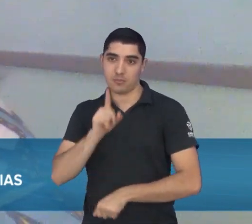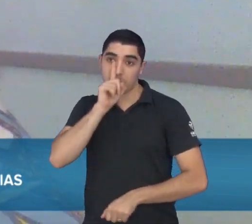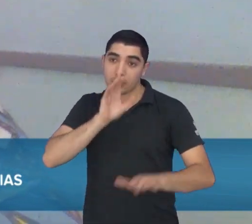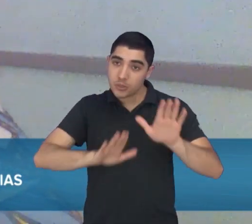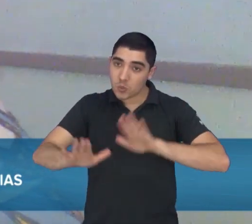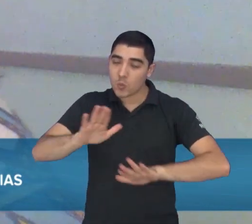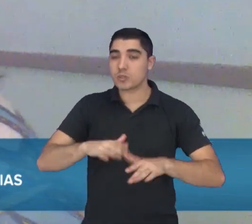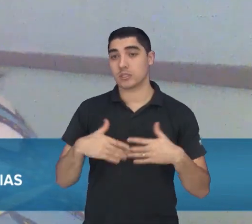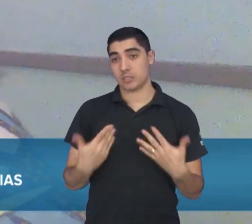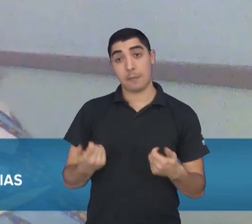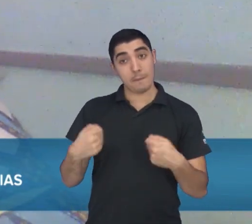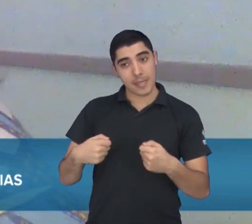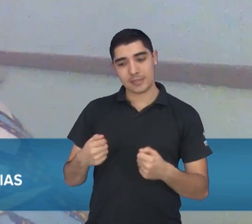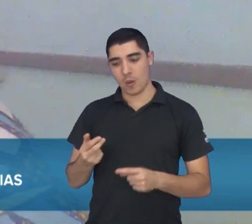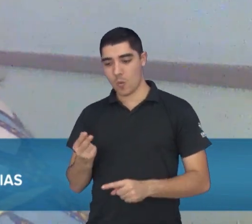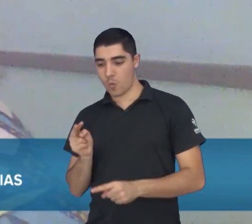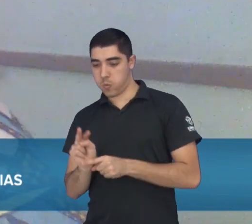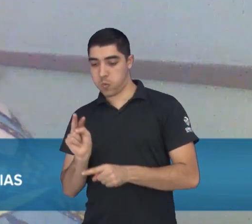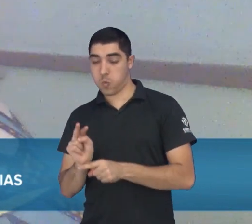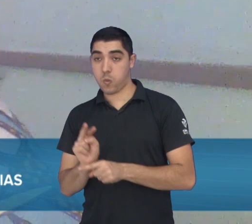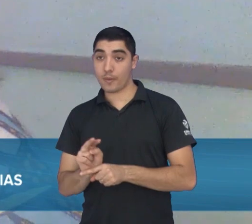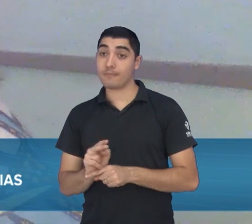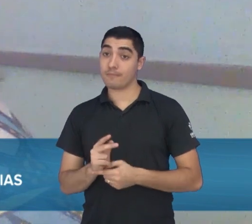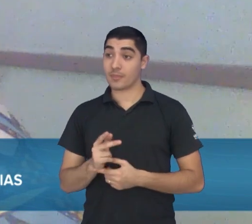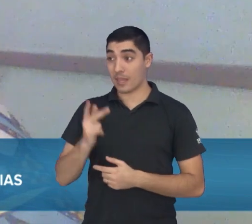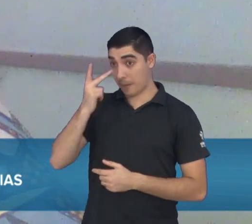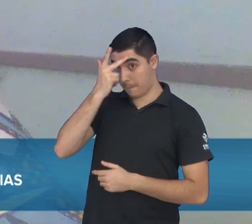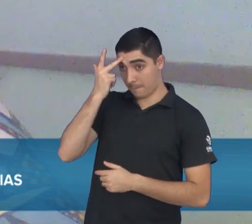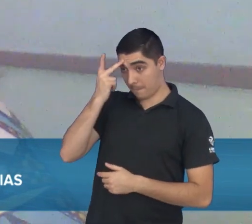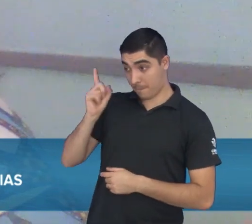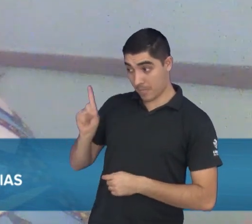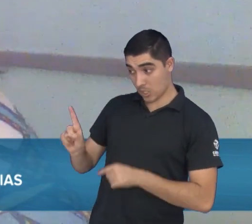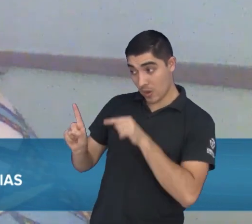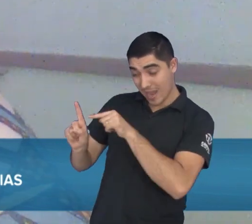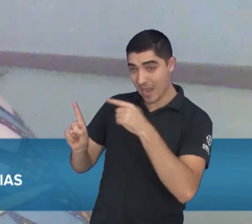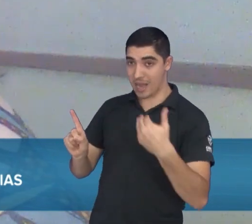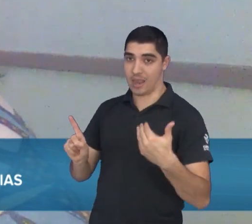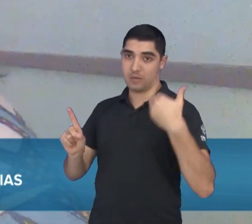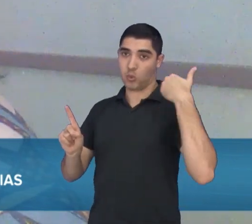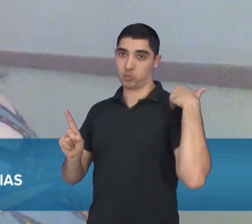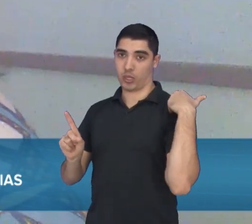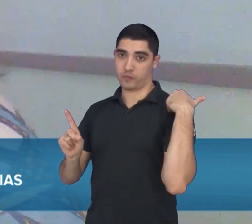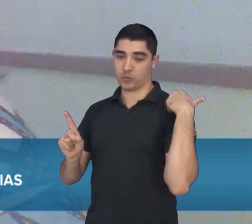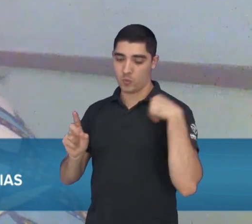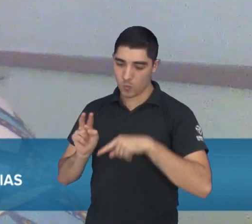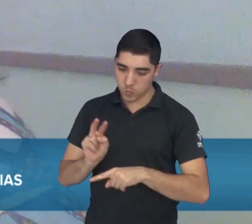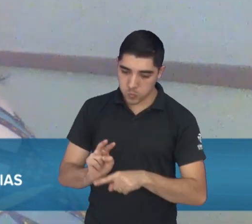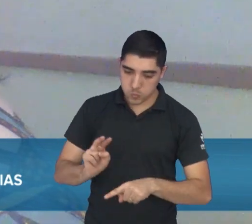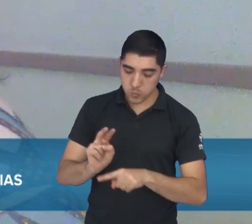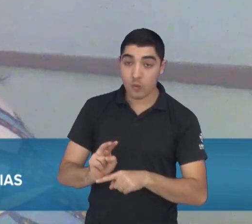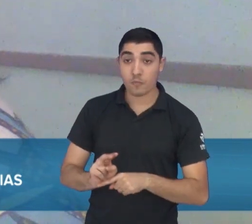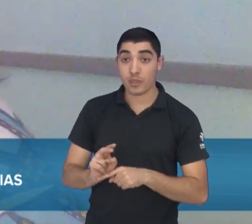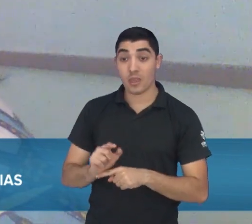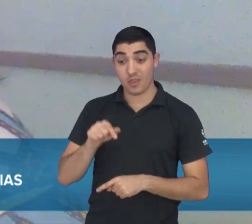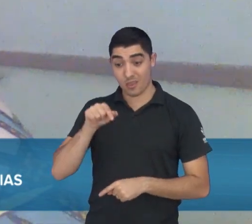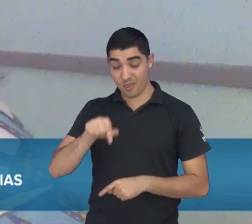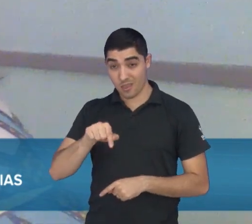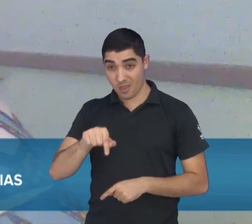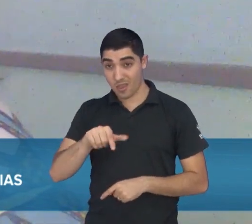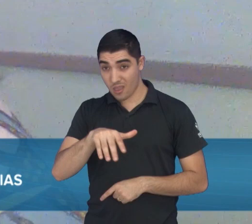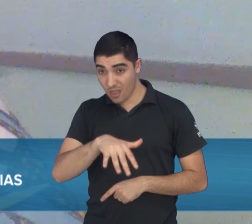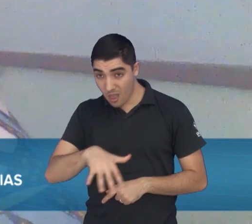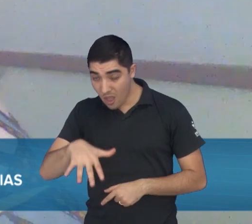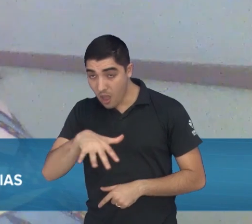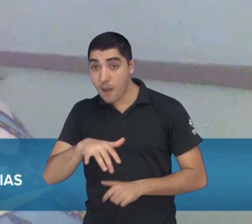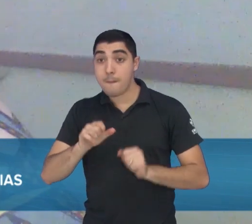importante ressaltar que o tutor é o responsável por esse cuidado e, em alguns momentos, essas áreas podem, inclusive,